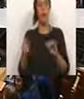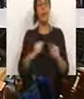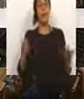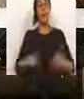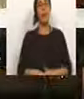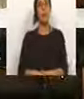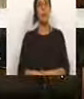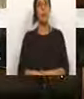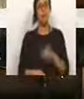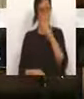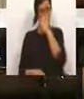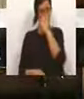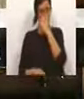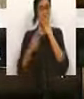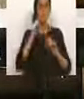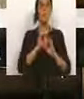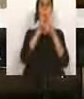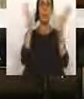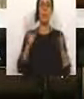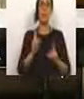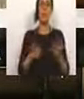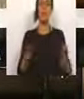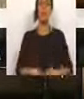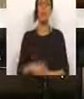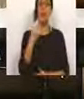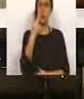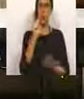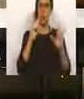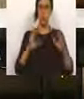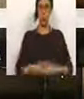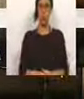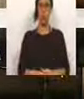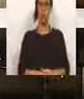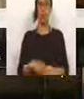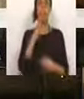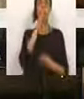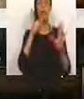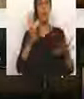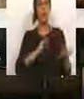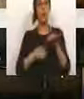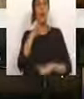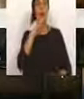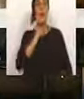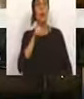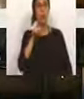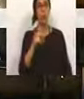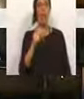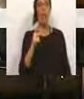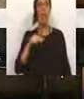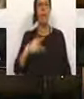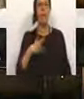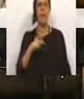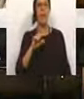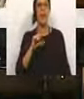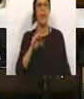debate, deixando clara aqui duas coisas. Dizer à Sra. Deputada Wanda